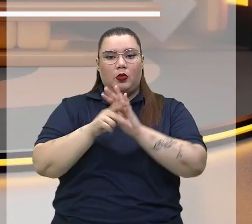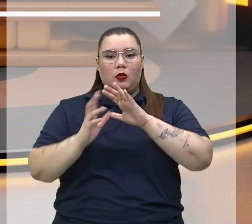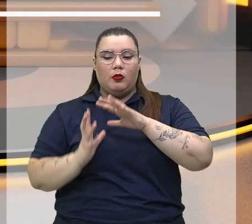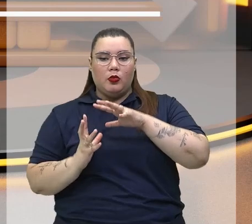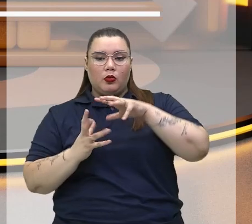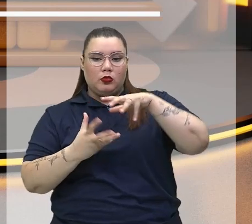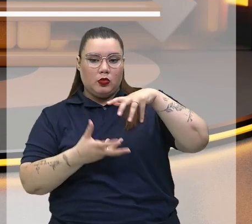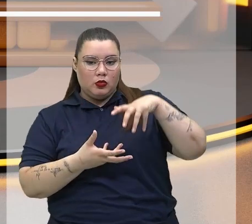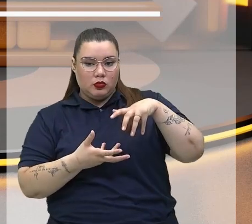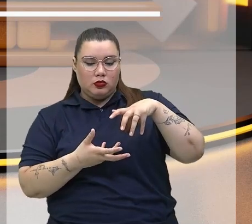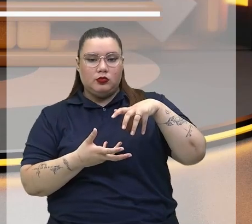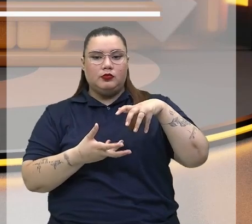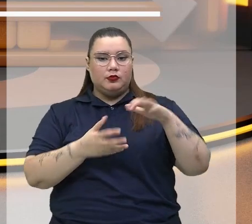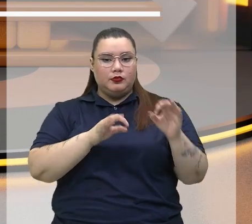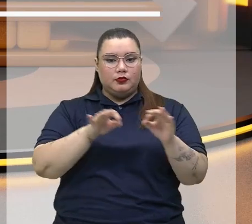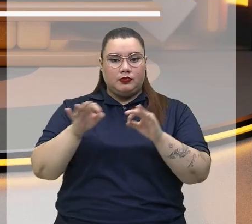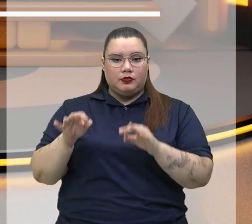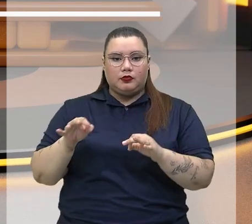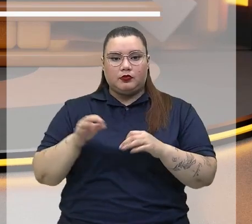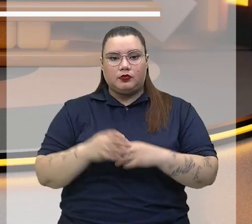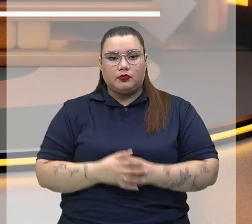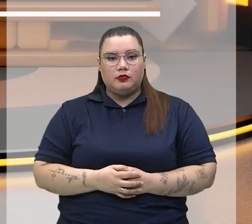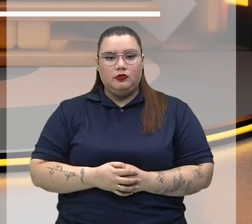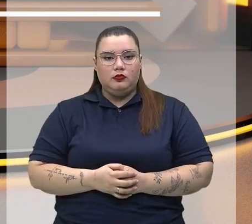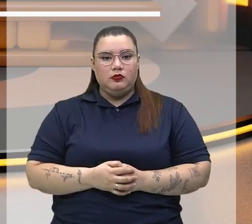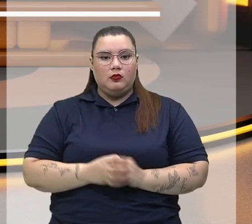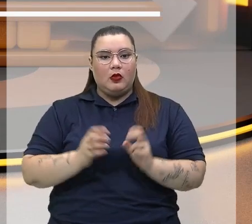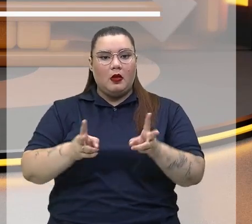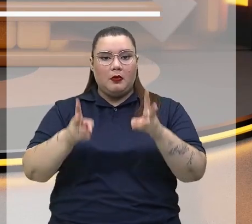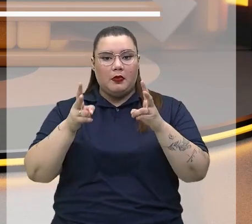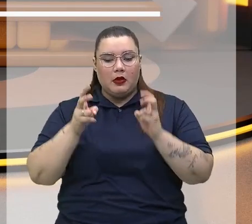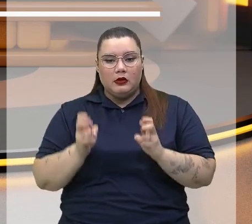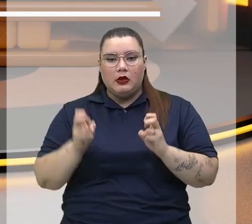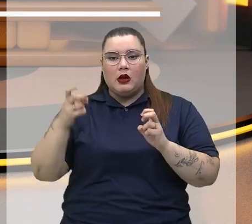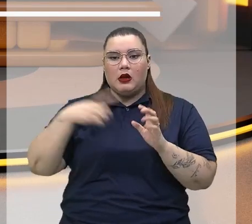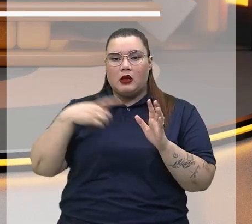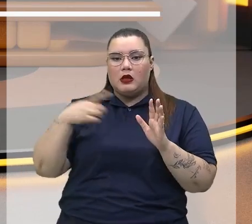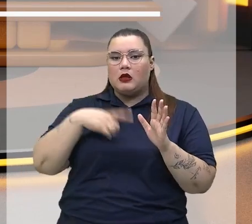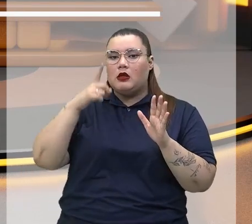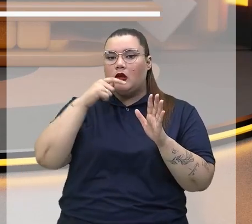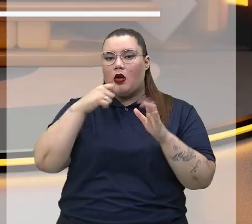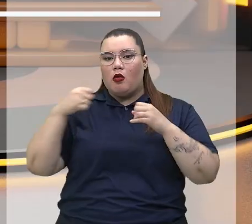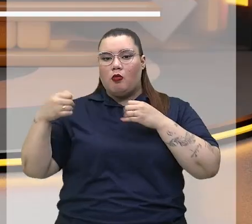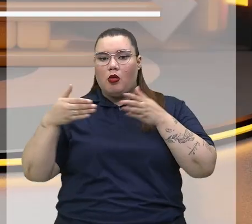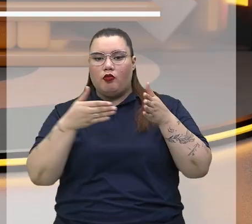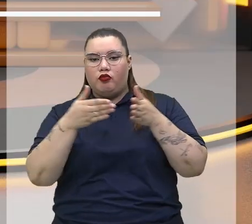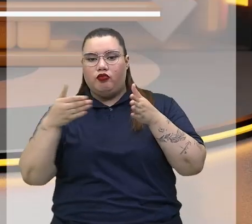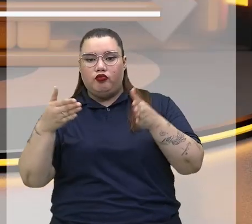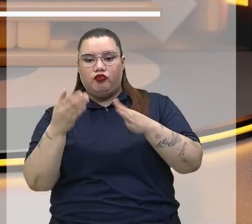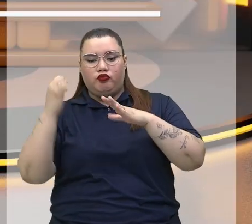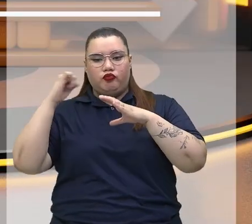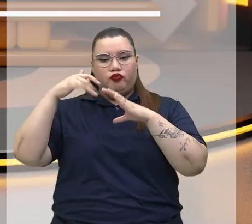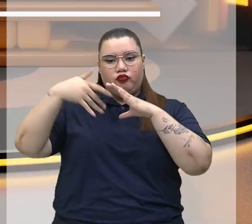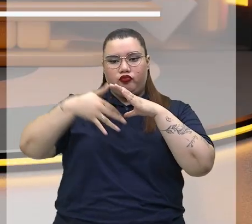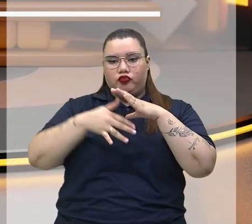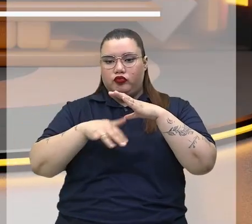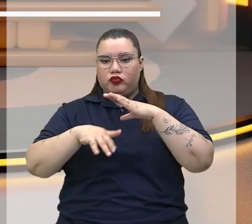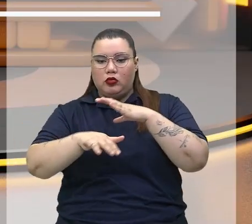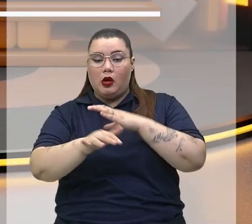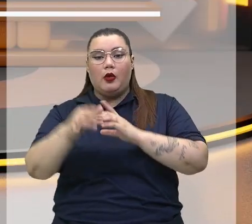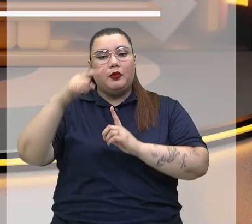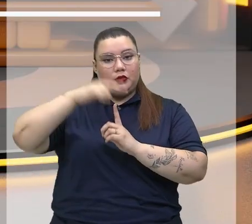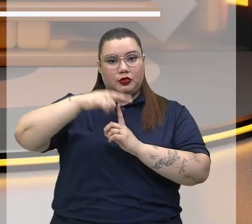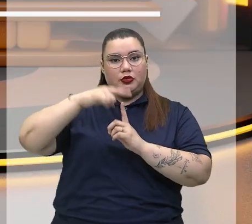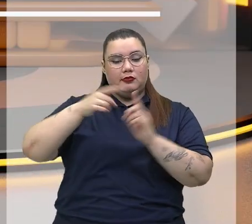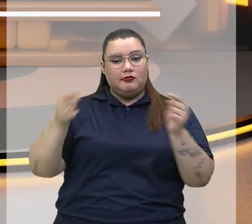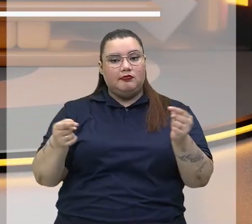terreno. Observem os rios cortando a paisagem. Essas são as formas de